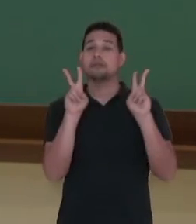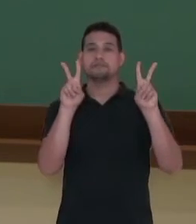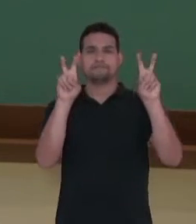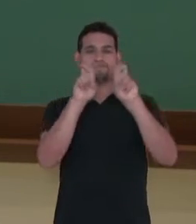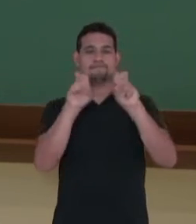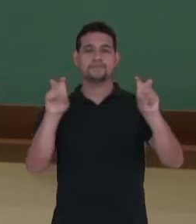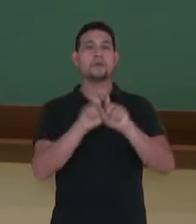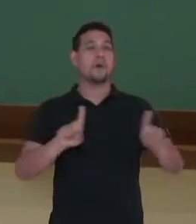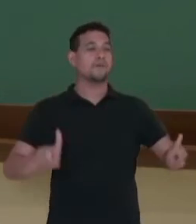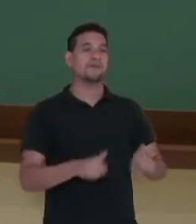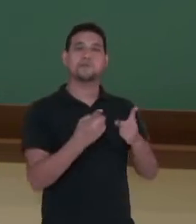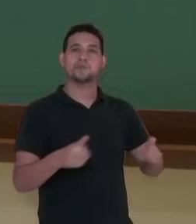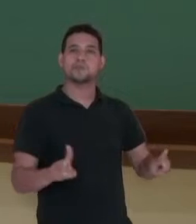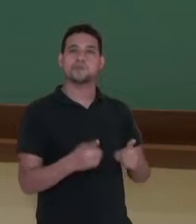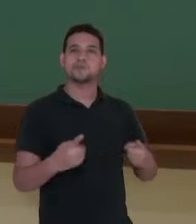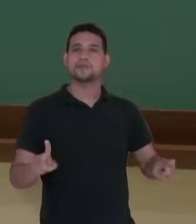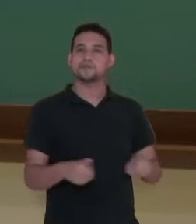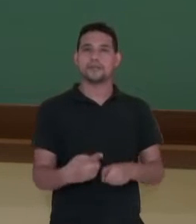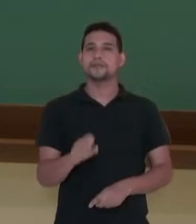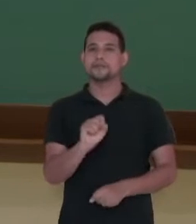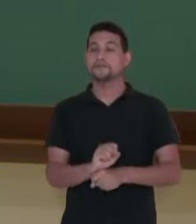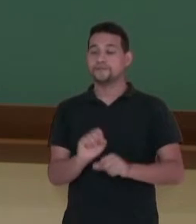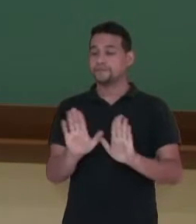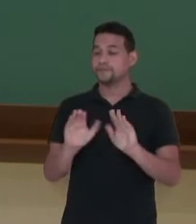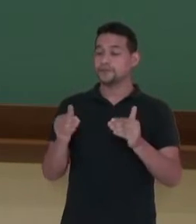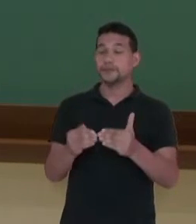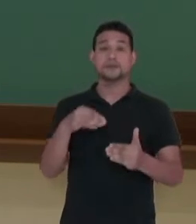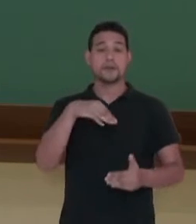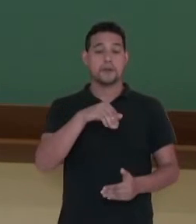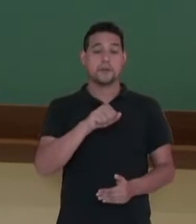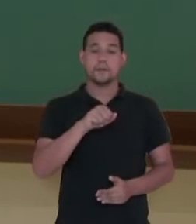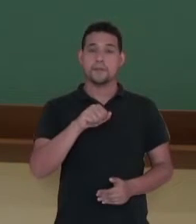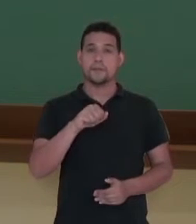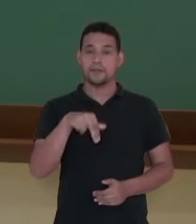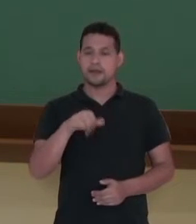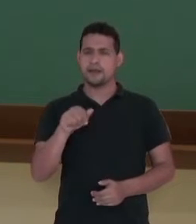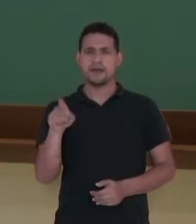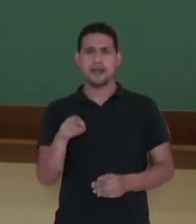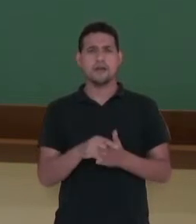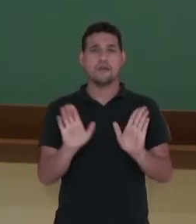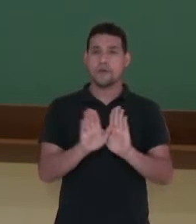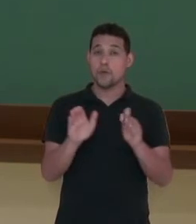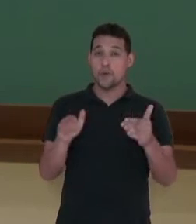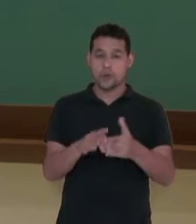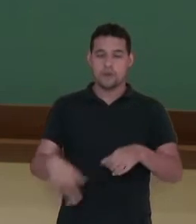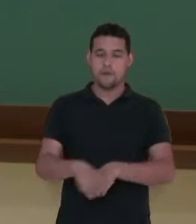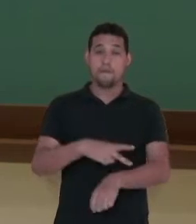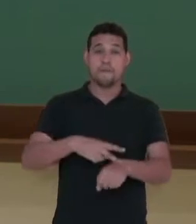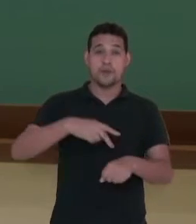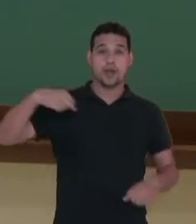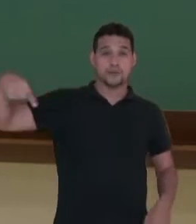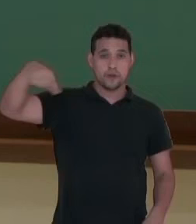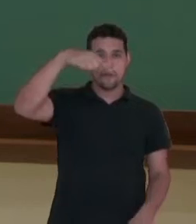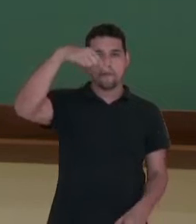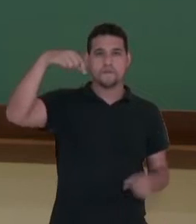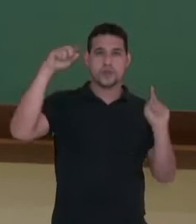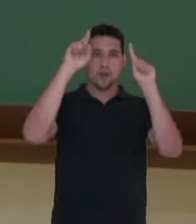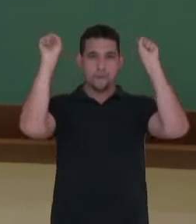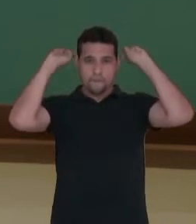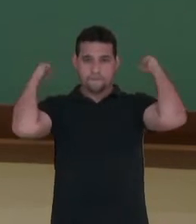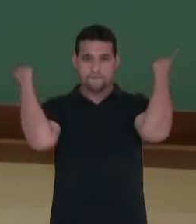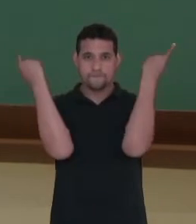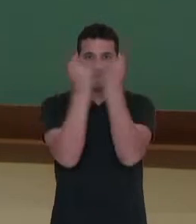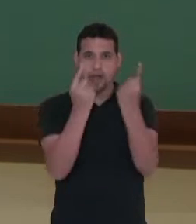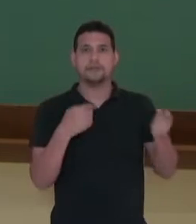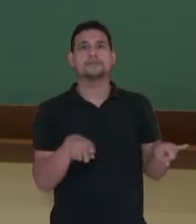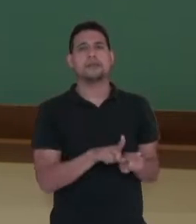uma canção, de uma música do grupo Maná, uma banda mexicana muito famosa, e ele tem